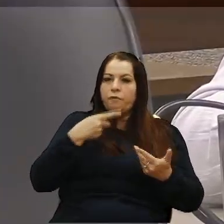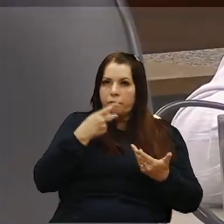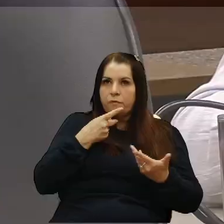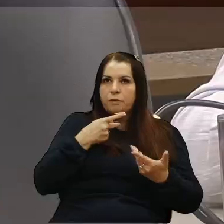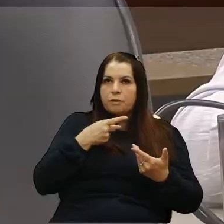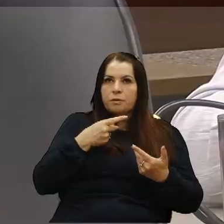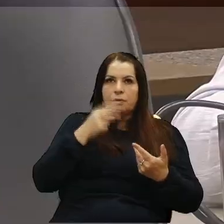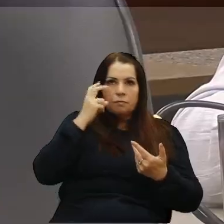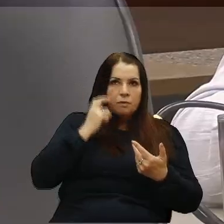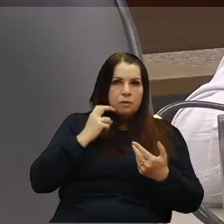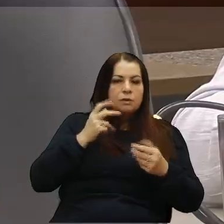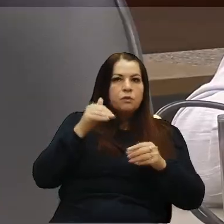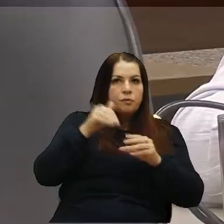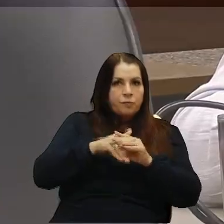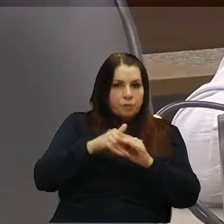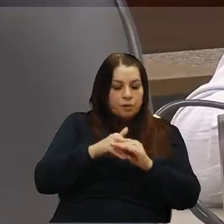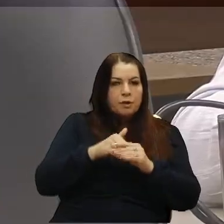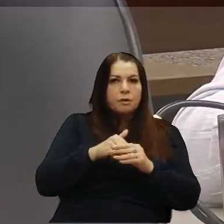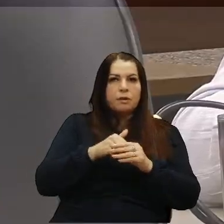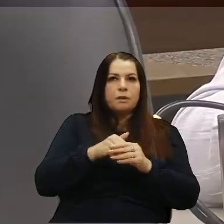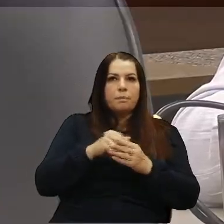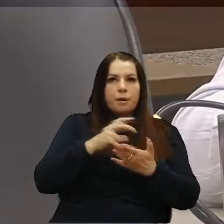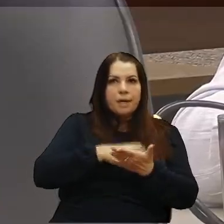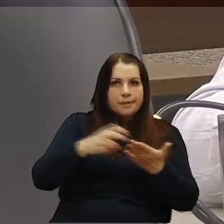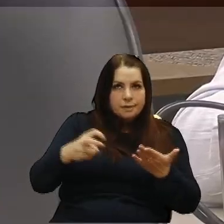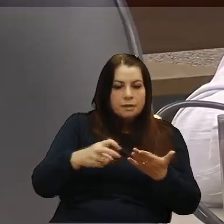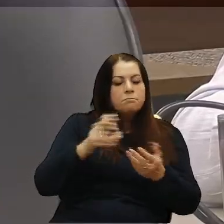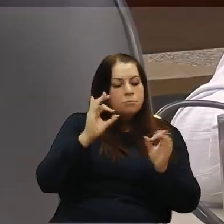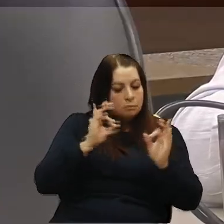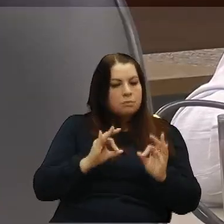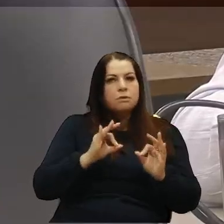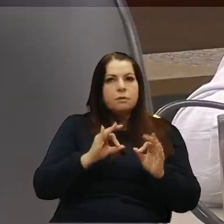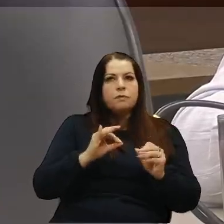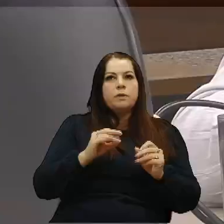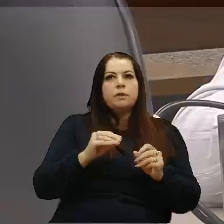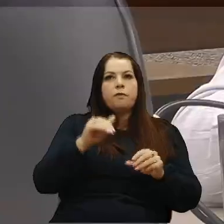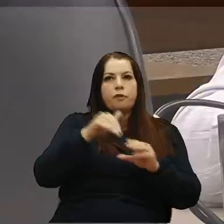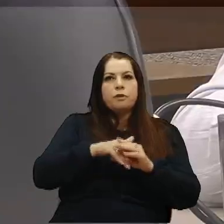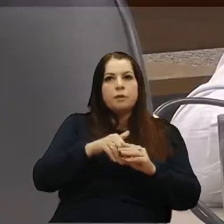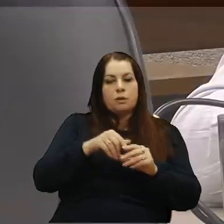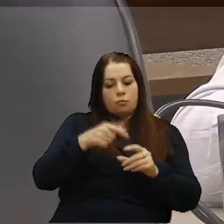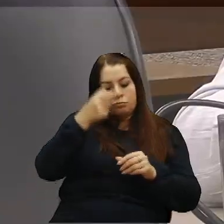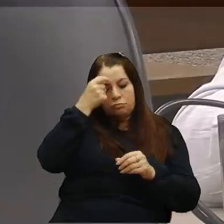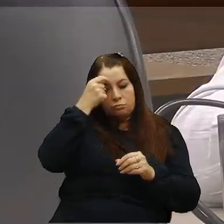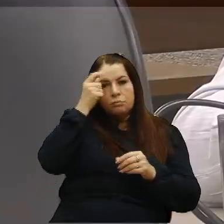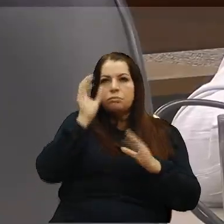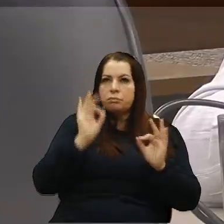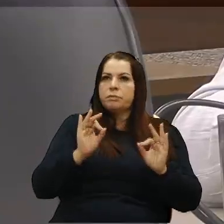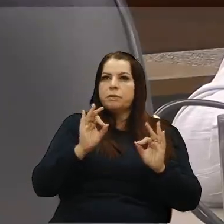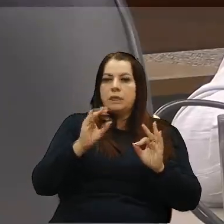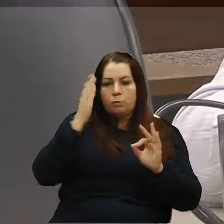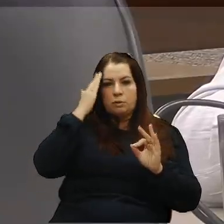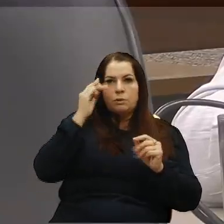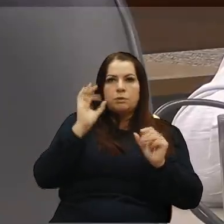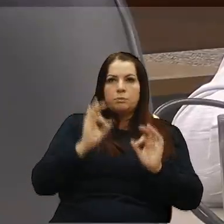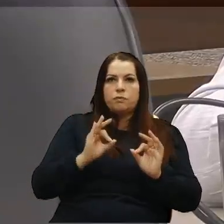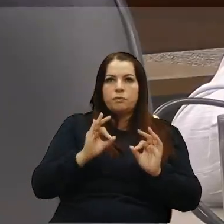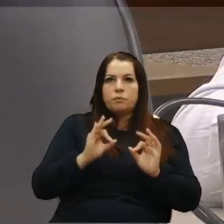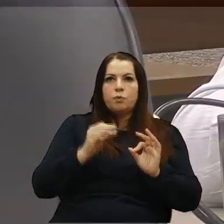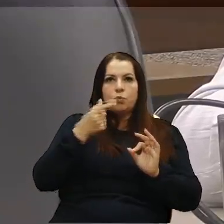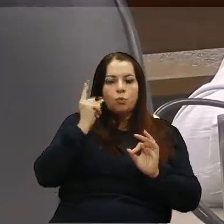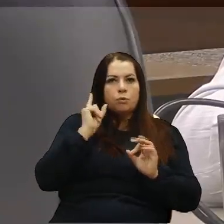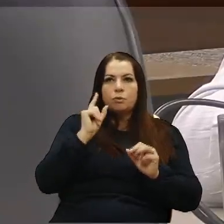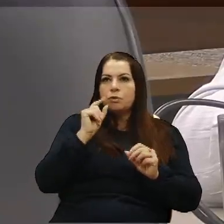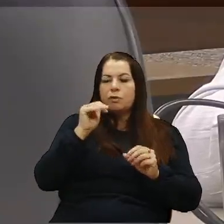vereador Daniel. Se eu votar para caçar alguém, o senhor pode ter certeza que eu vou votar com a ciência. E eu sei exatamente o que eu estou fazendo. Ontem eu